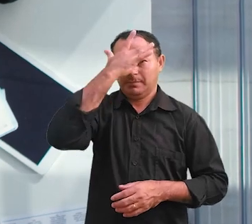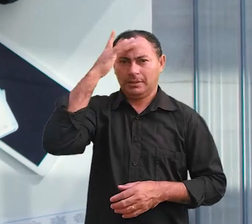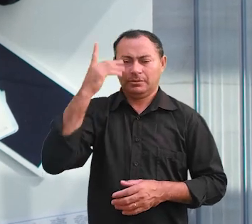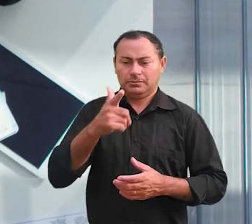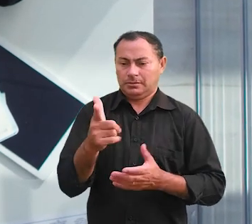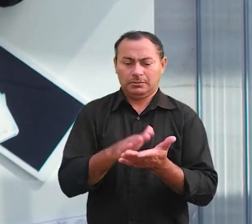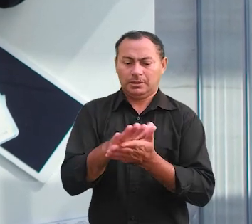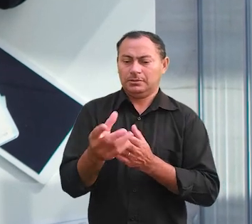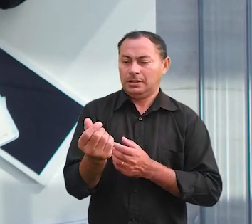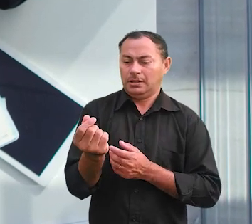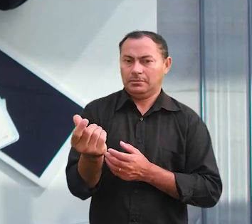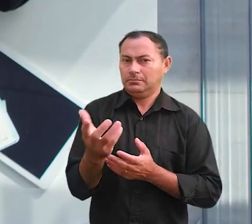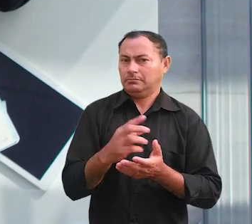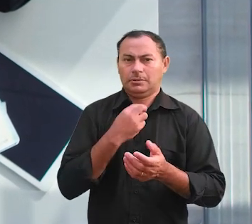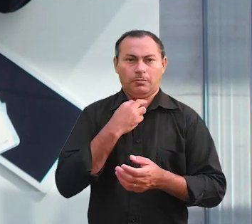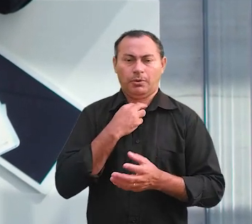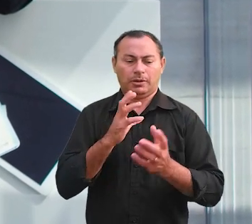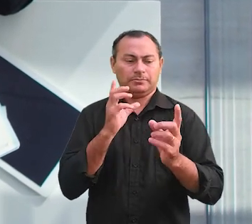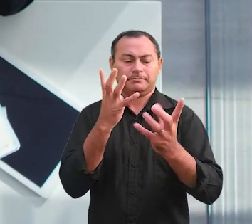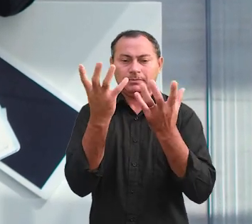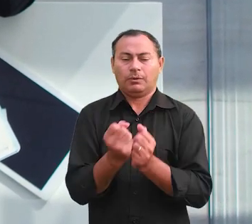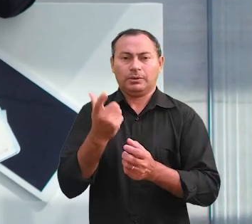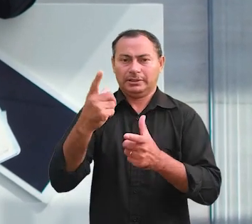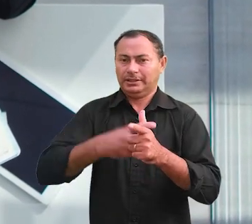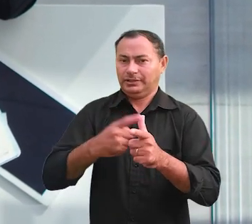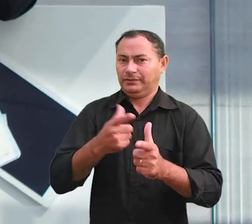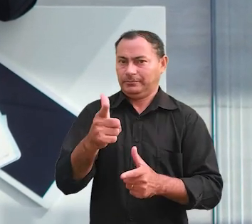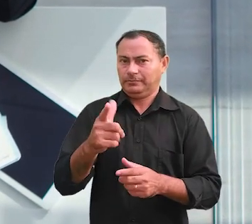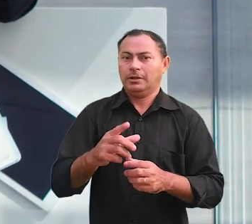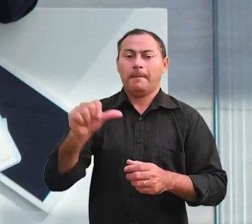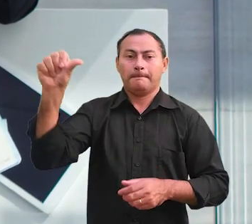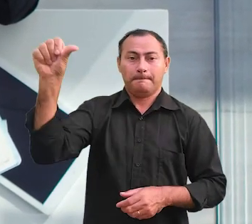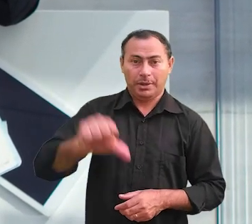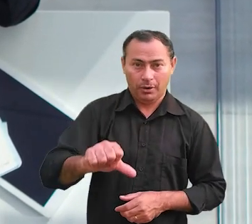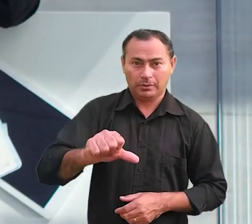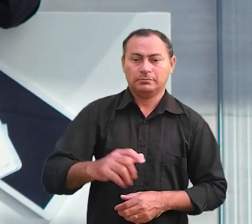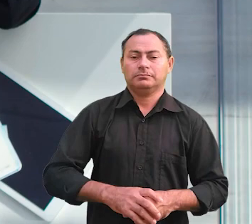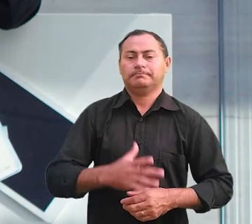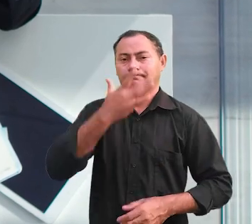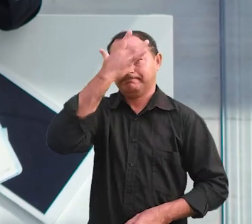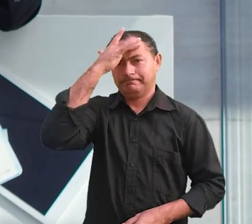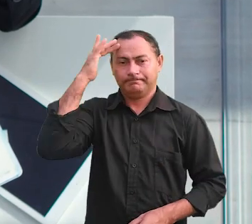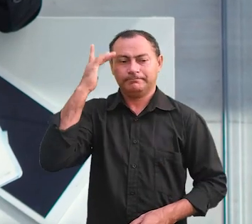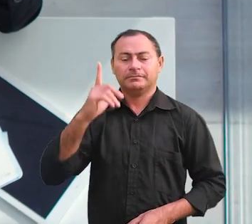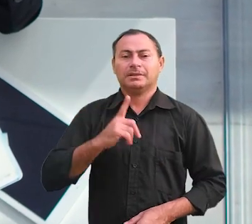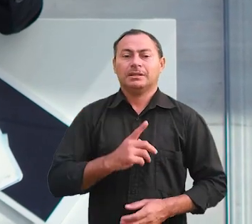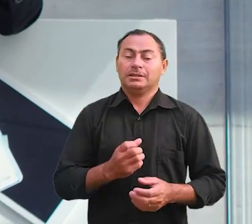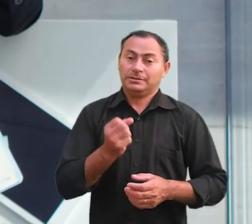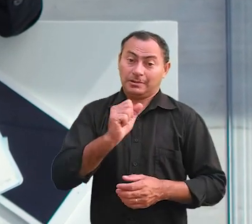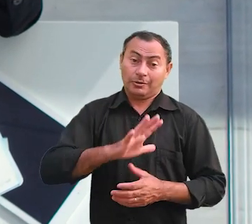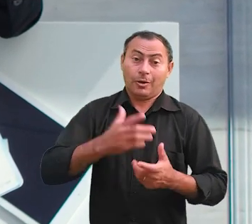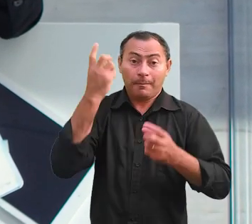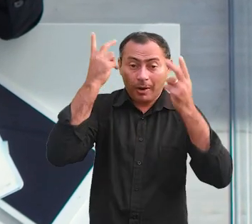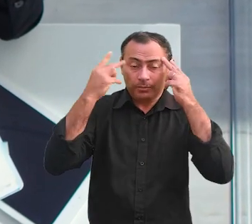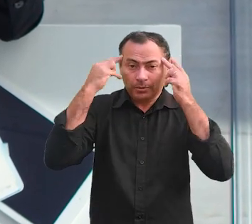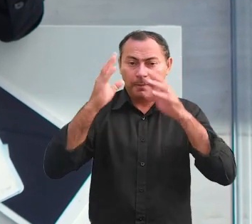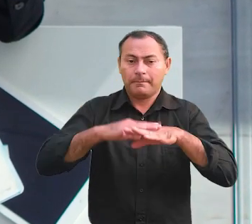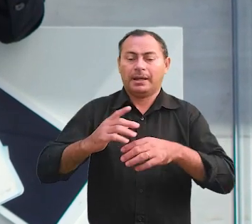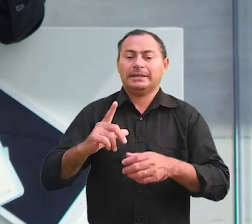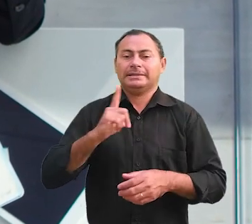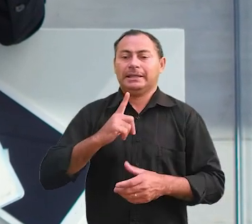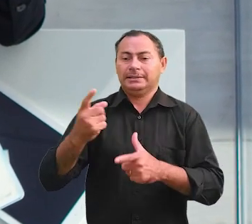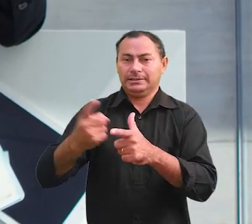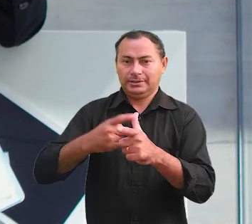difícil de pessoas que não e não podem contrair dívidas o pior são essas pessoas que geralmente